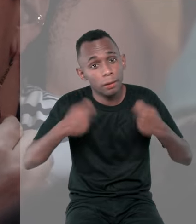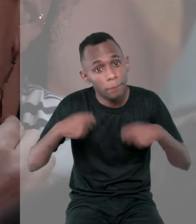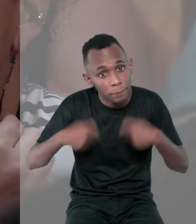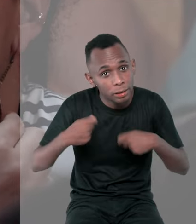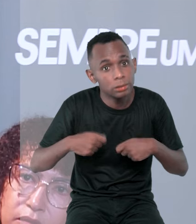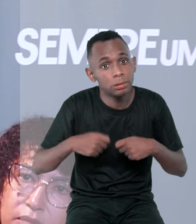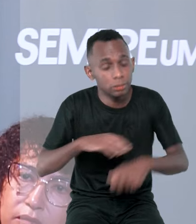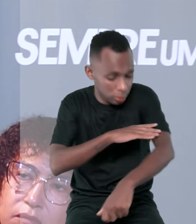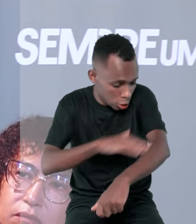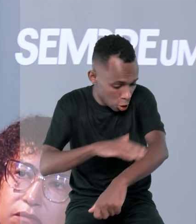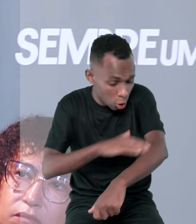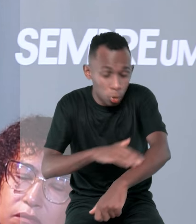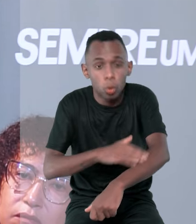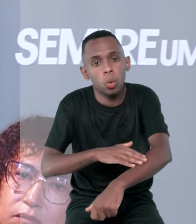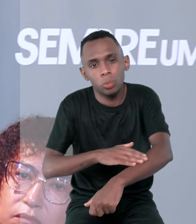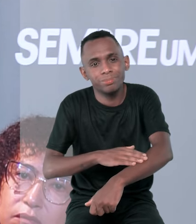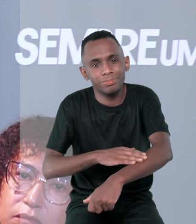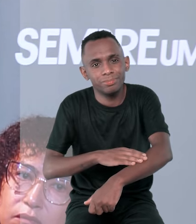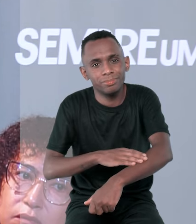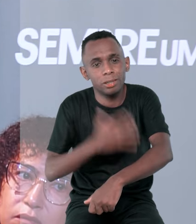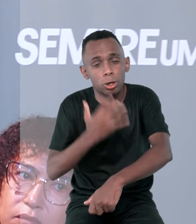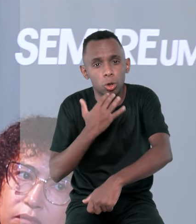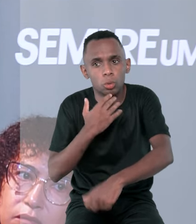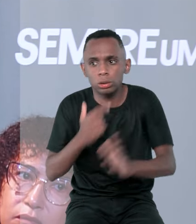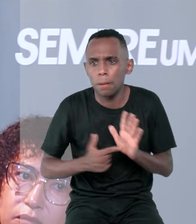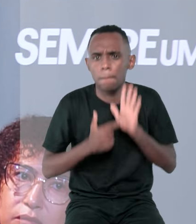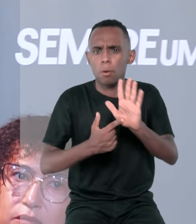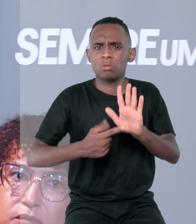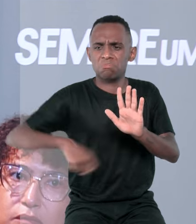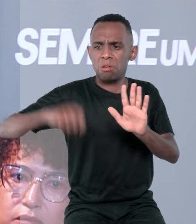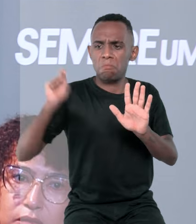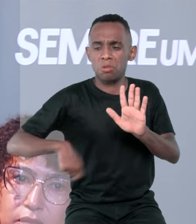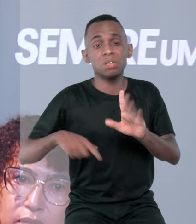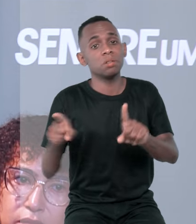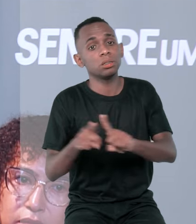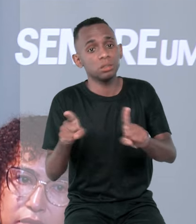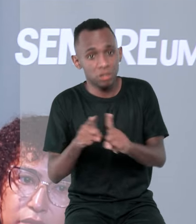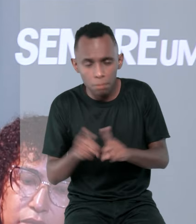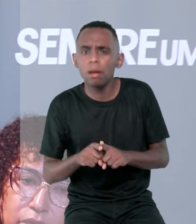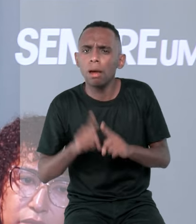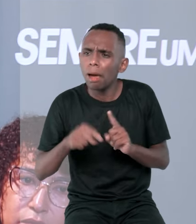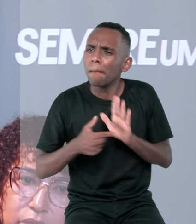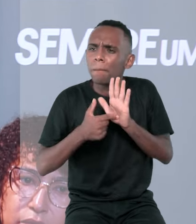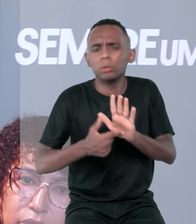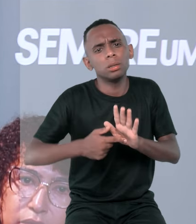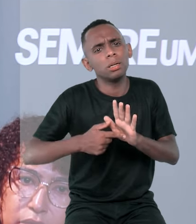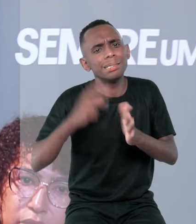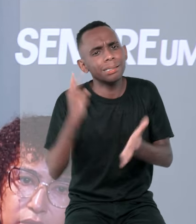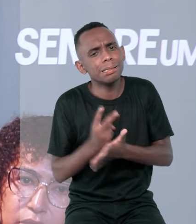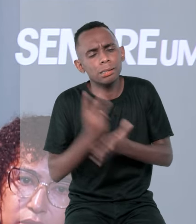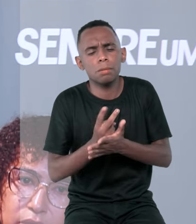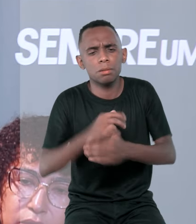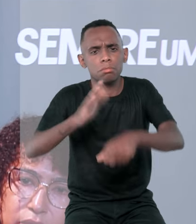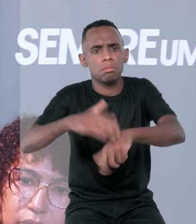apesar da cor da sua pele. Você não só mostra que é capaz, como também precisa mostrar que é sempre